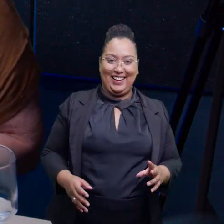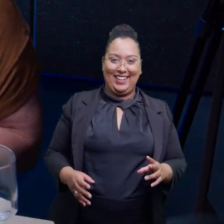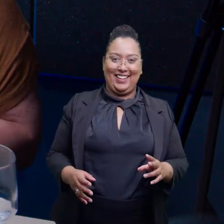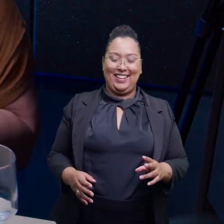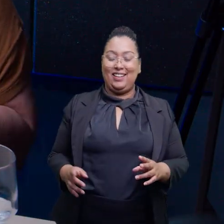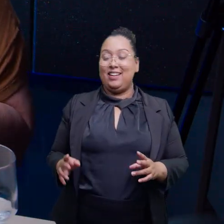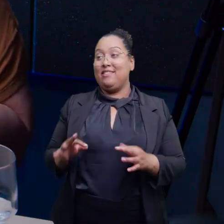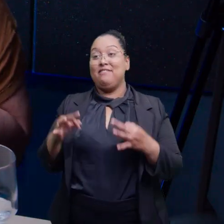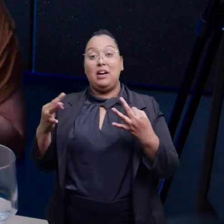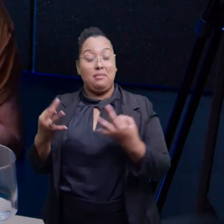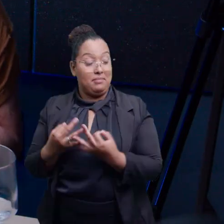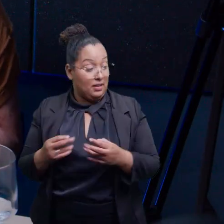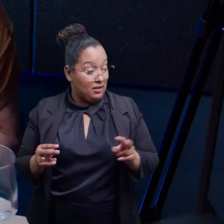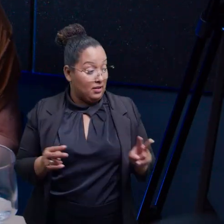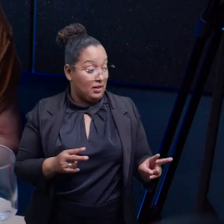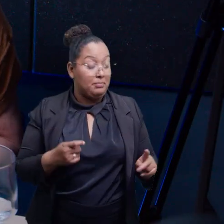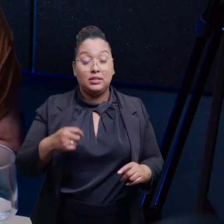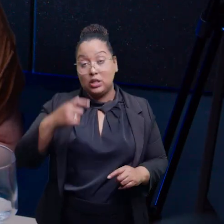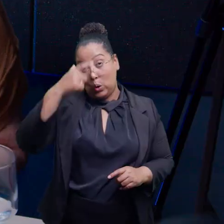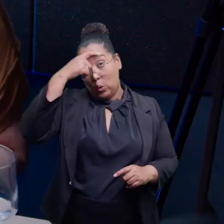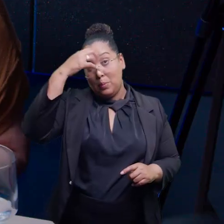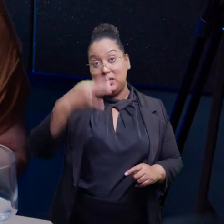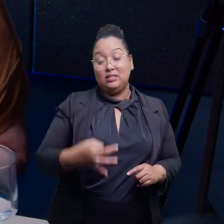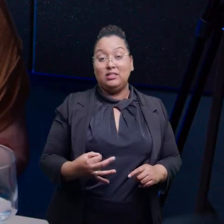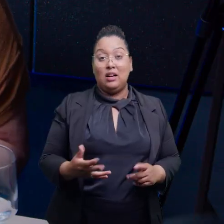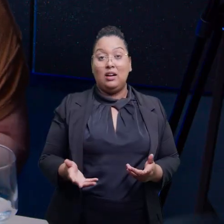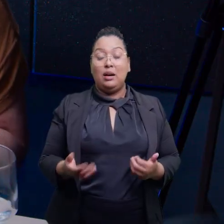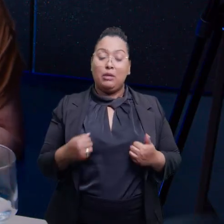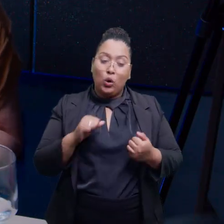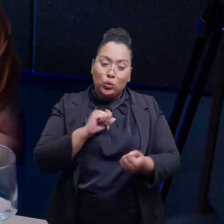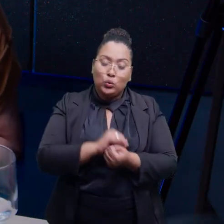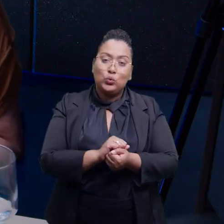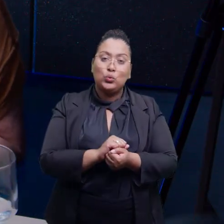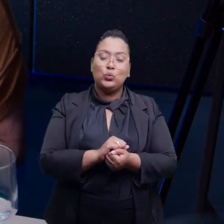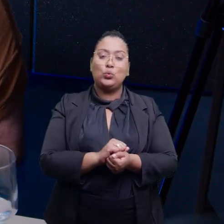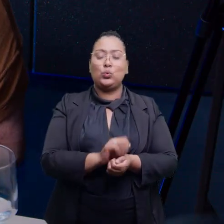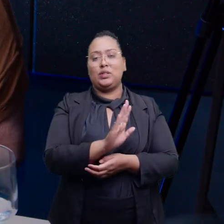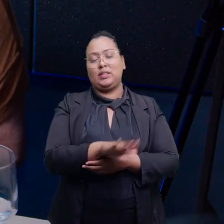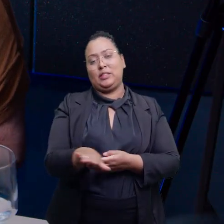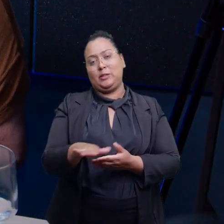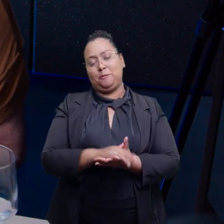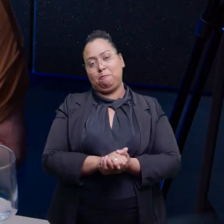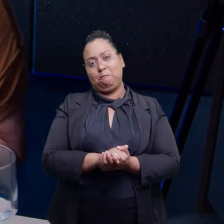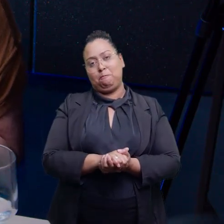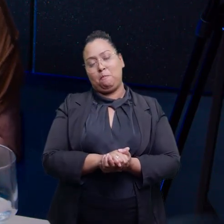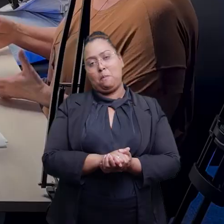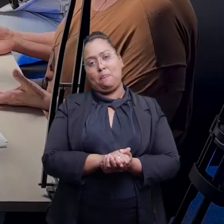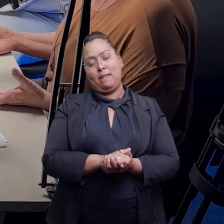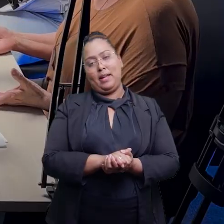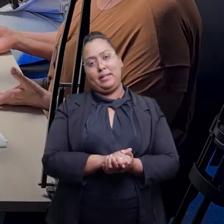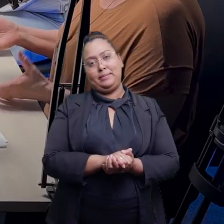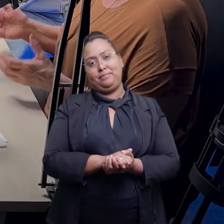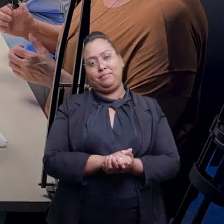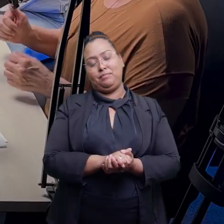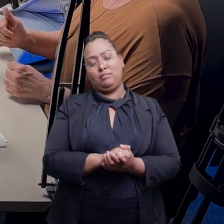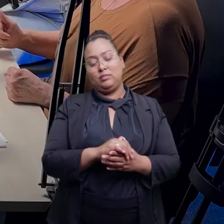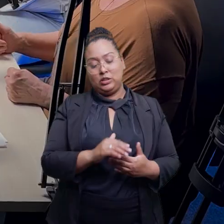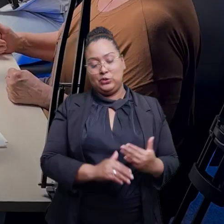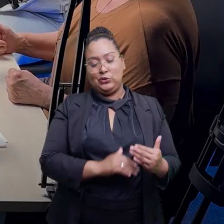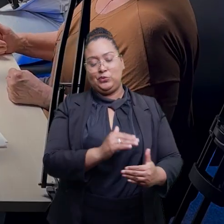né? E a família precisa que entender isso, né? Estar junto com essa criança, nesse processo